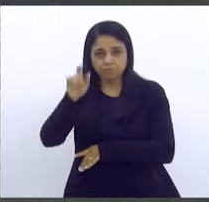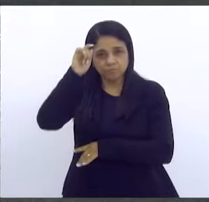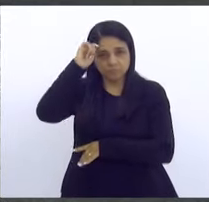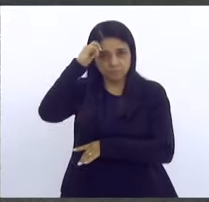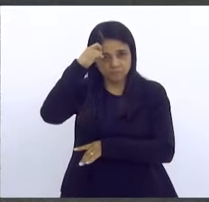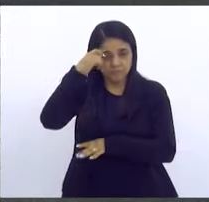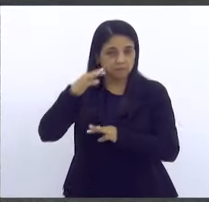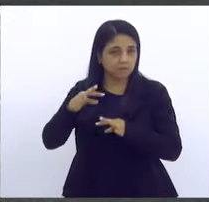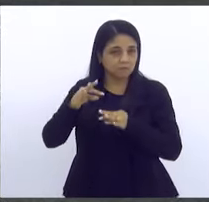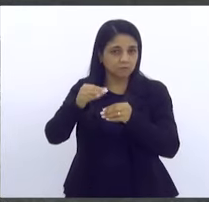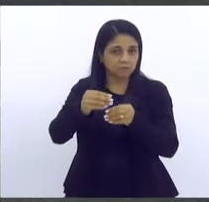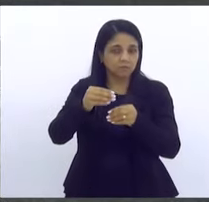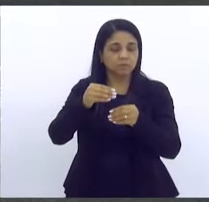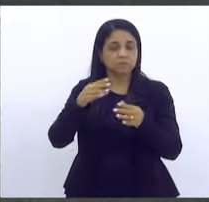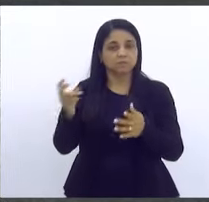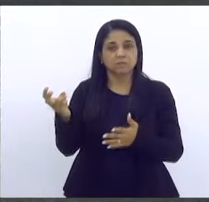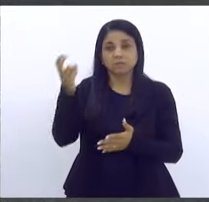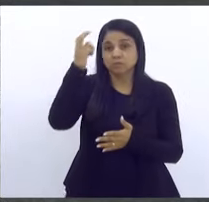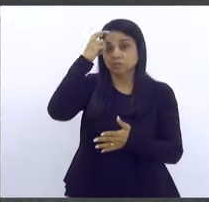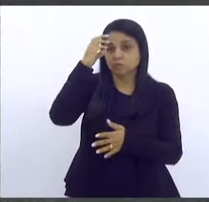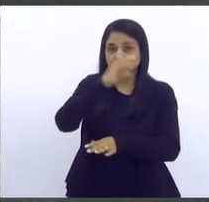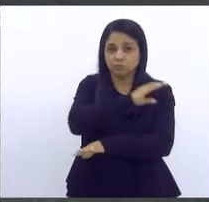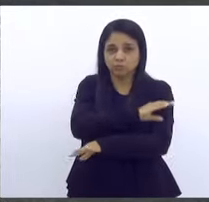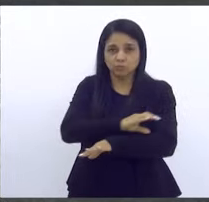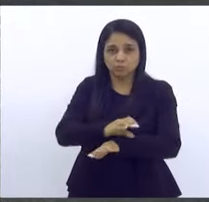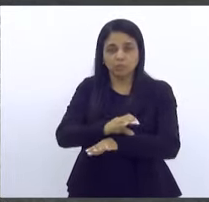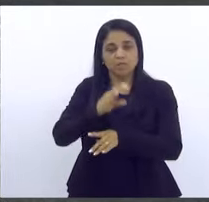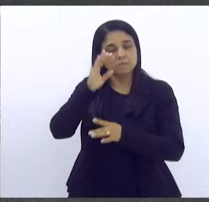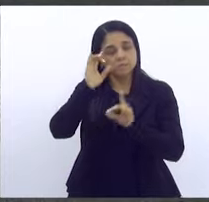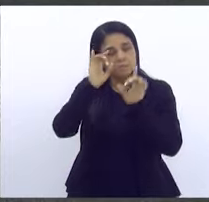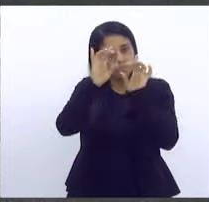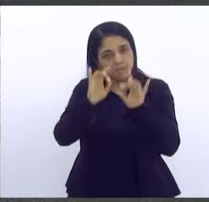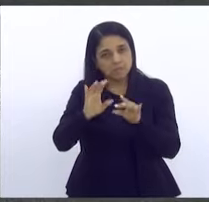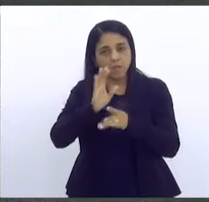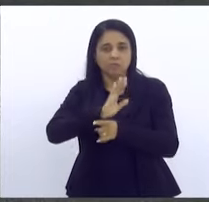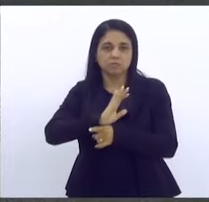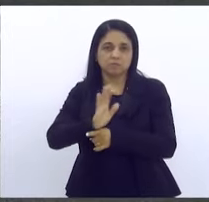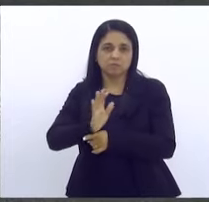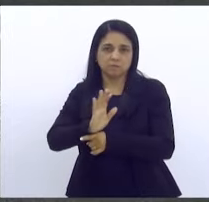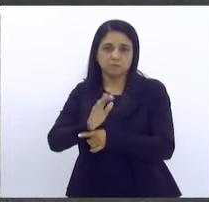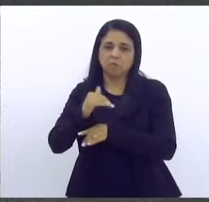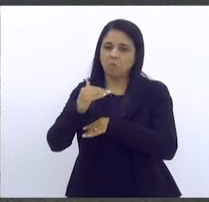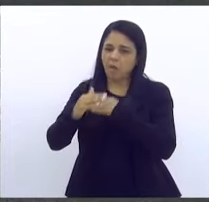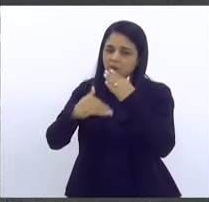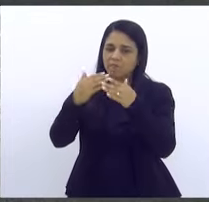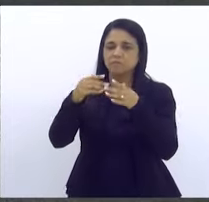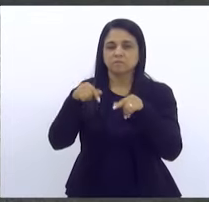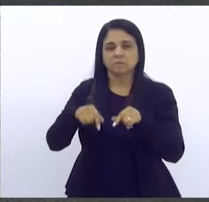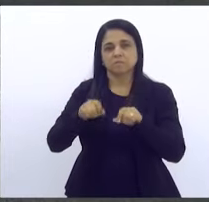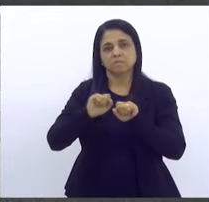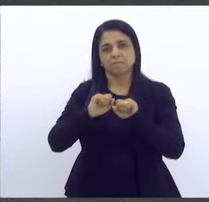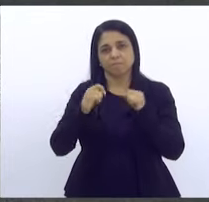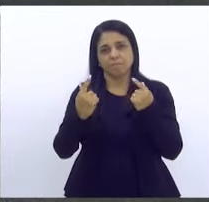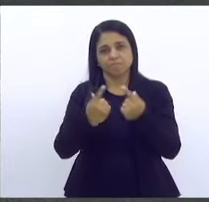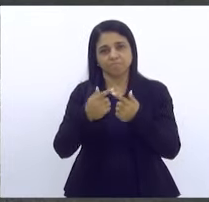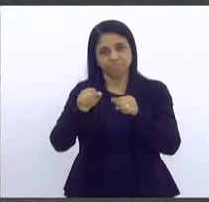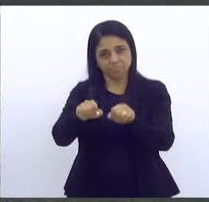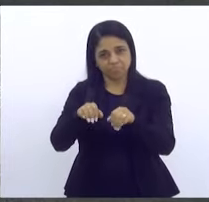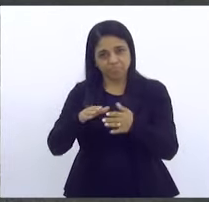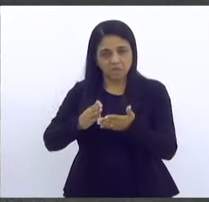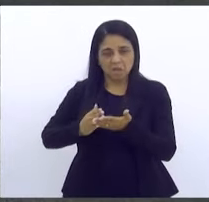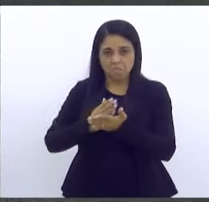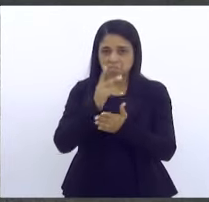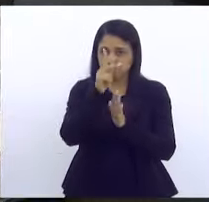os ramos da atividade da cultura, mas especialmente do cinema. Então, é um avanço que essa casa possa ter aprovado esse projeto.